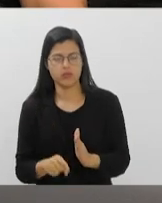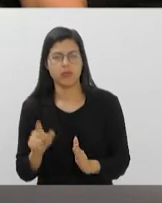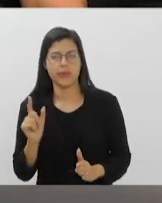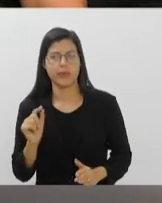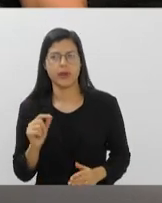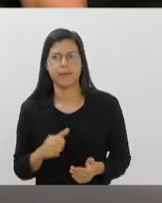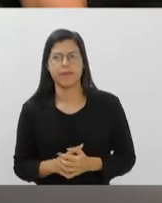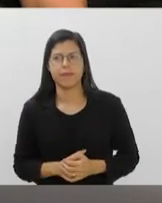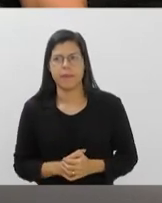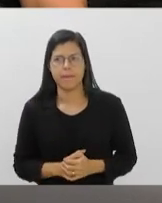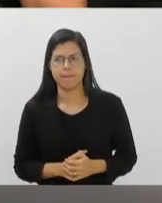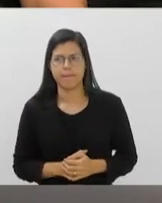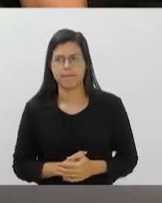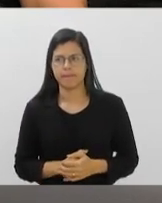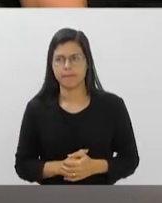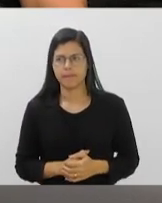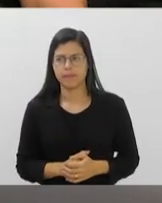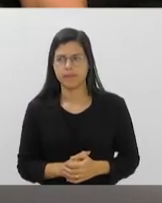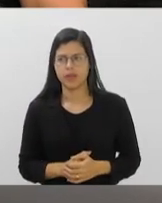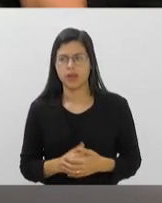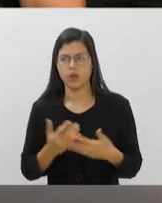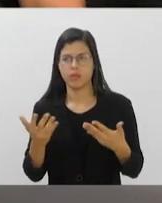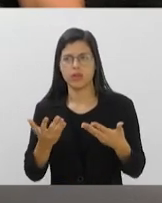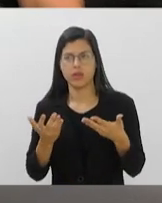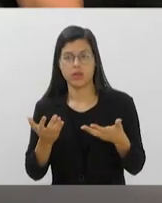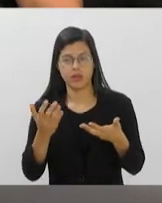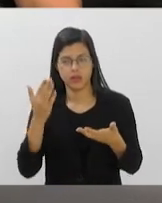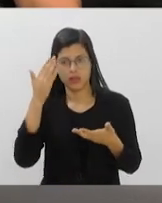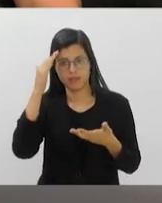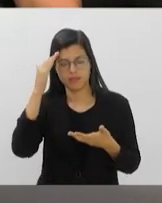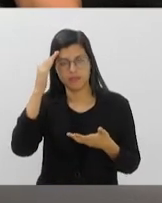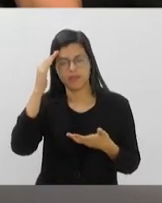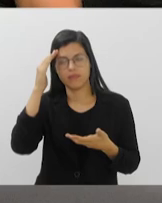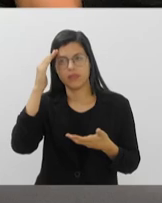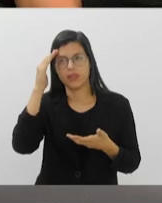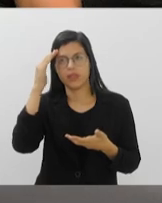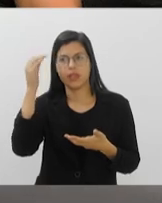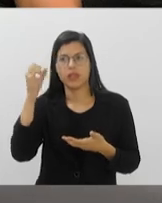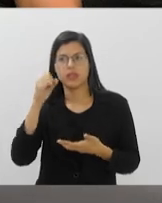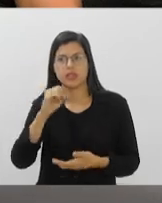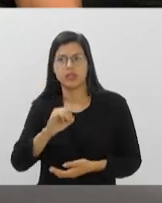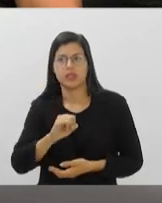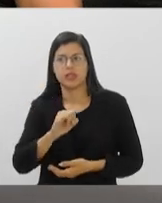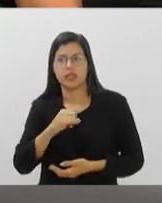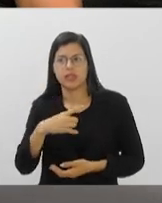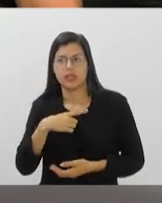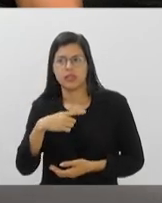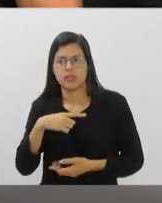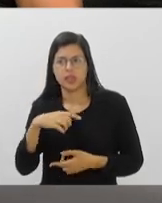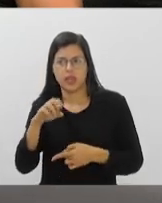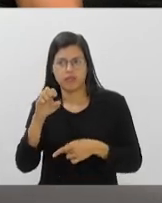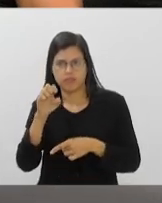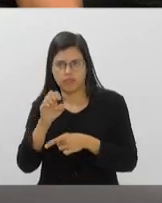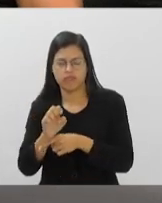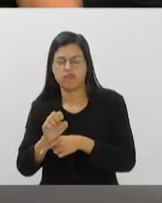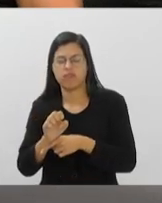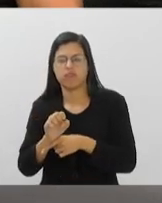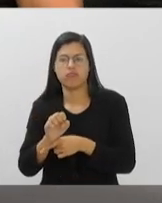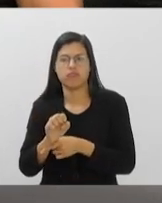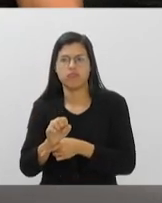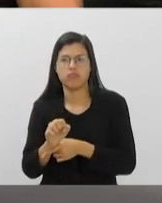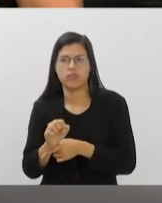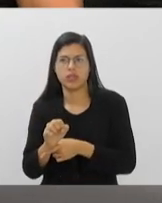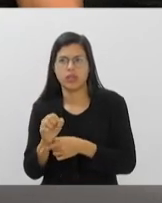assim eh eu queria entender se existe né no estado eh